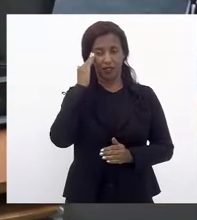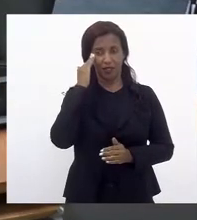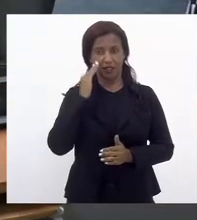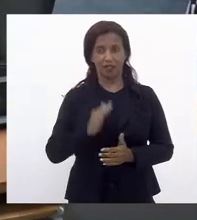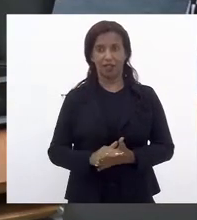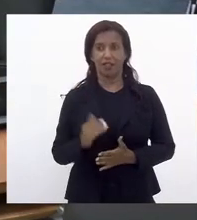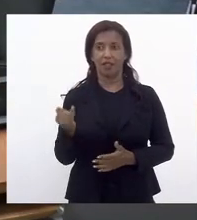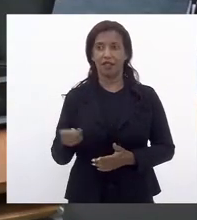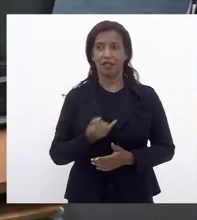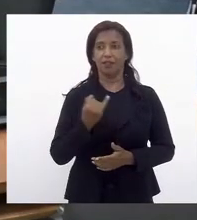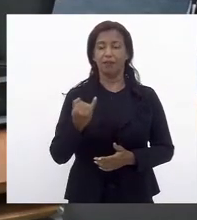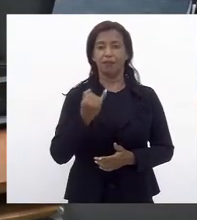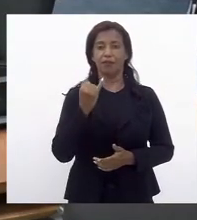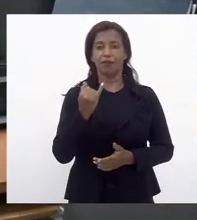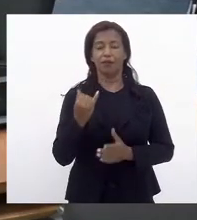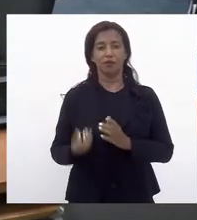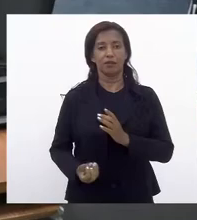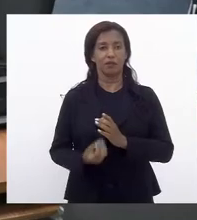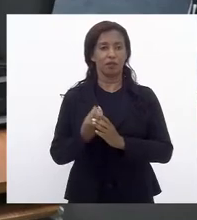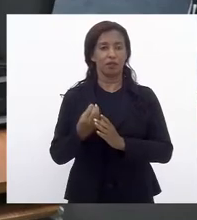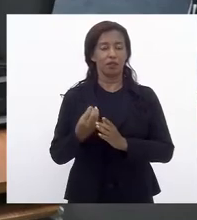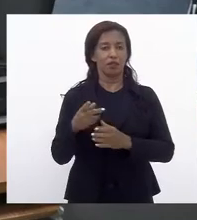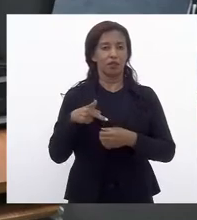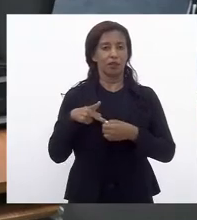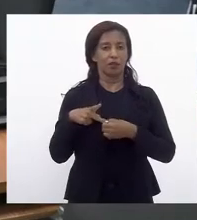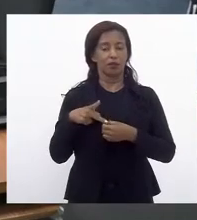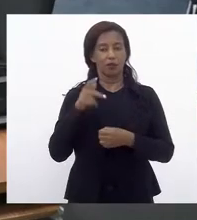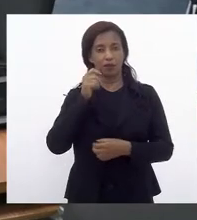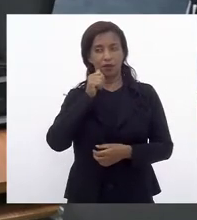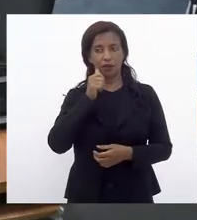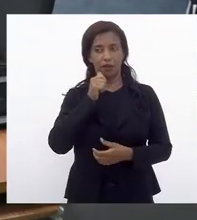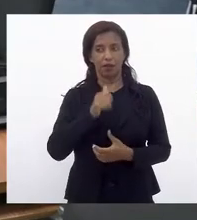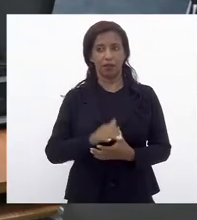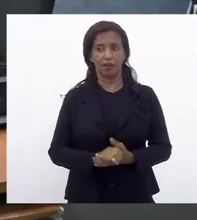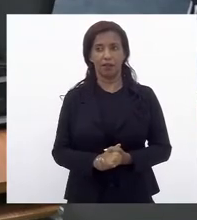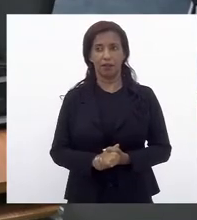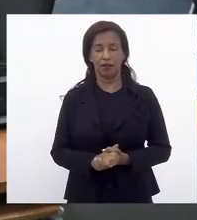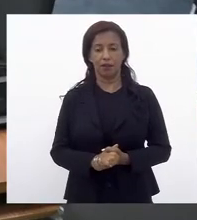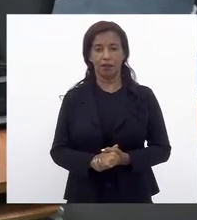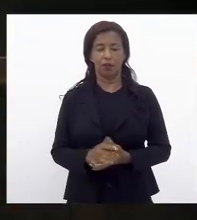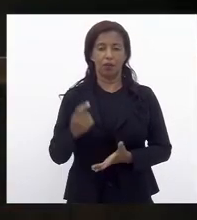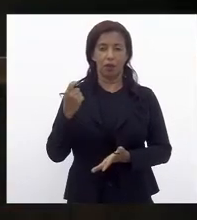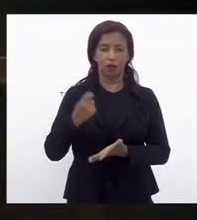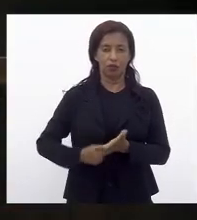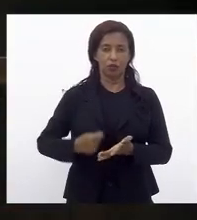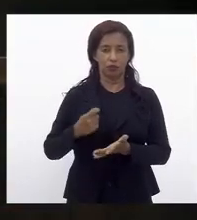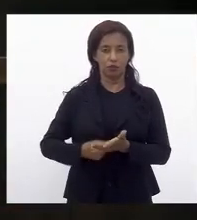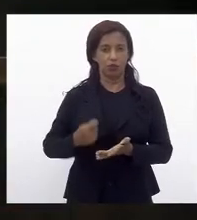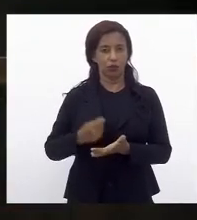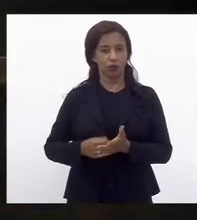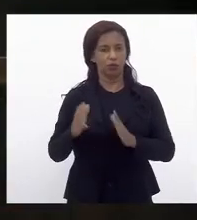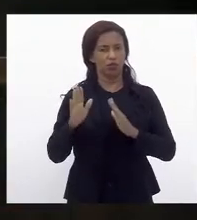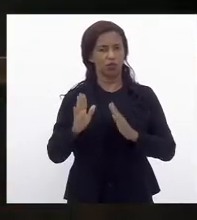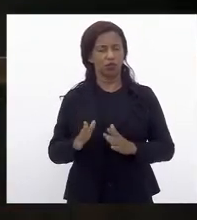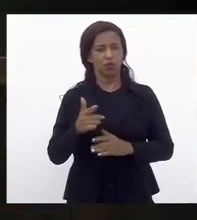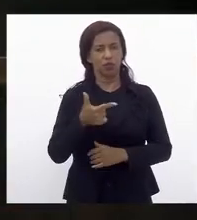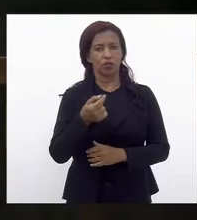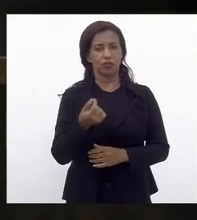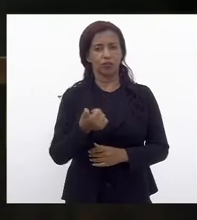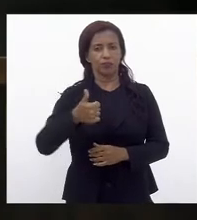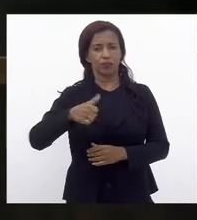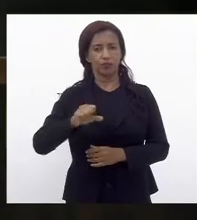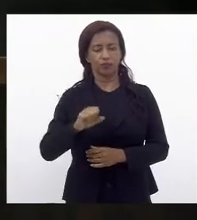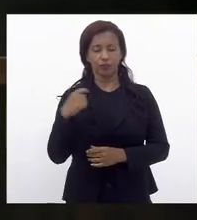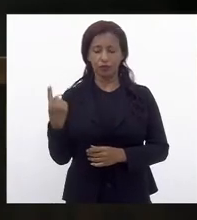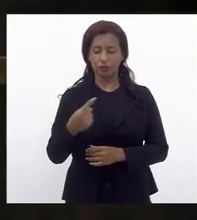a importância da criação da Procuradoria da Mulher, uma luta já desde 2018